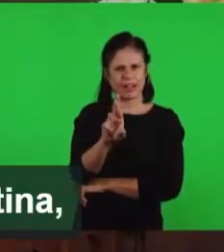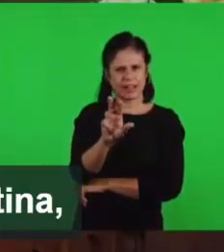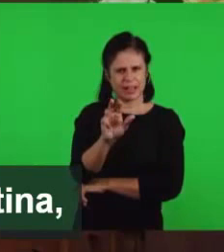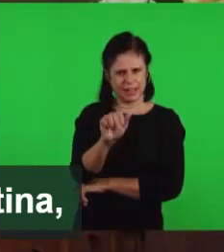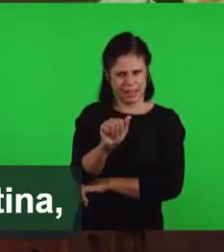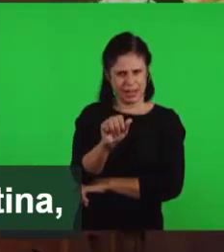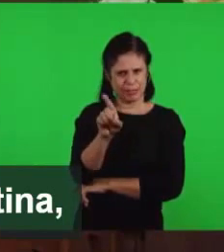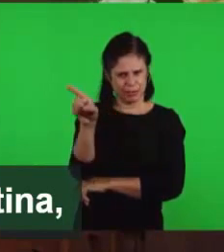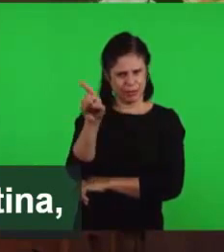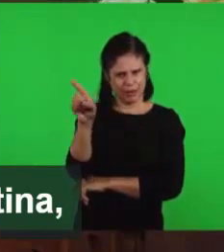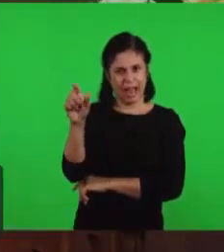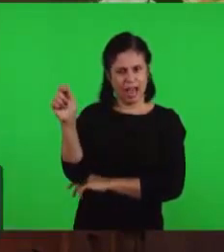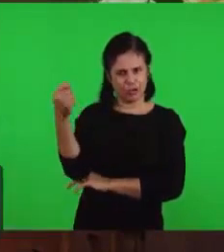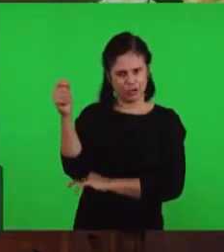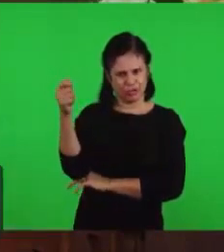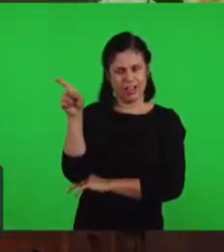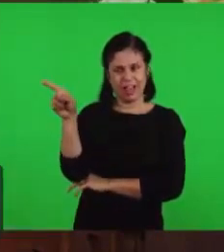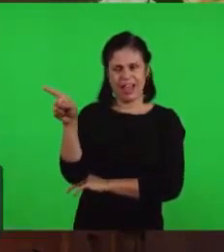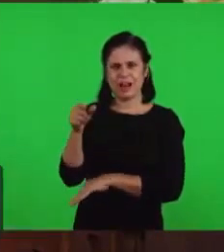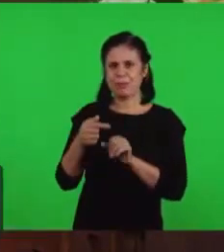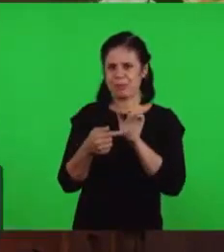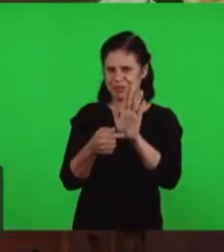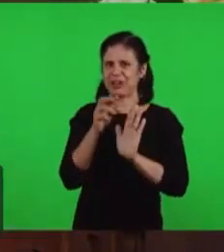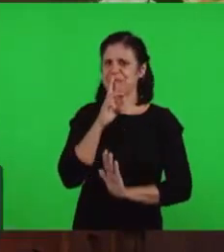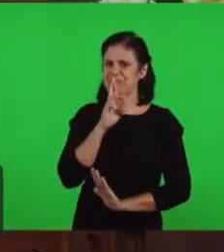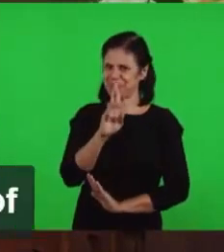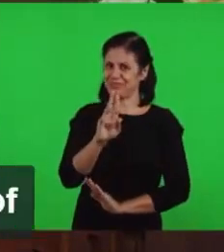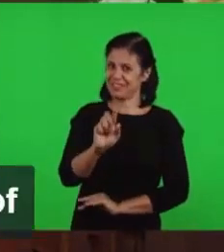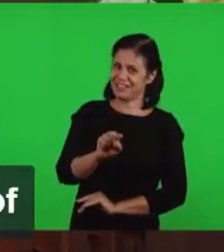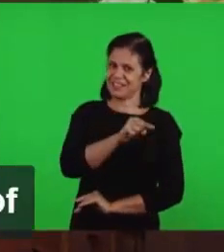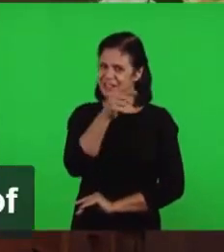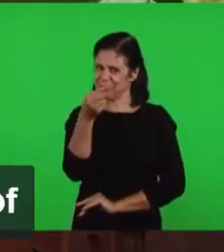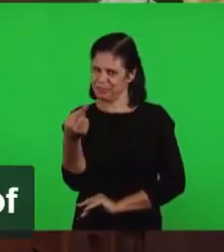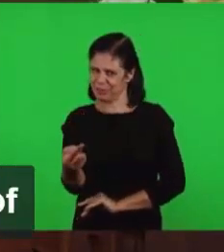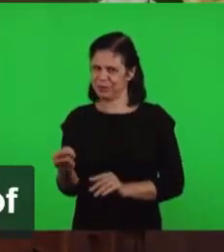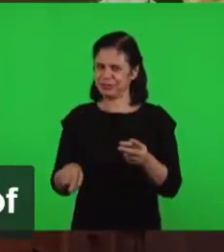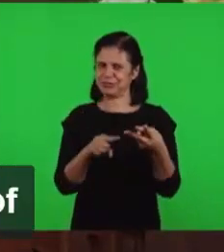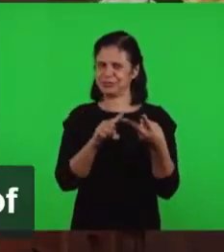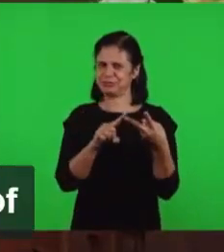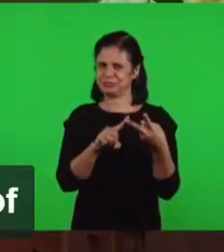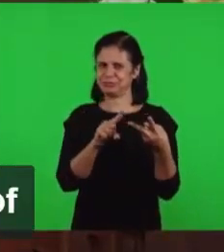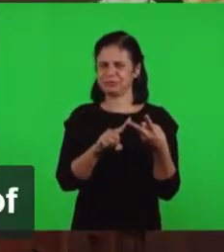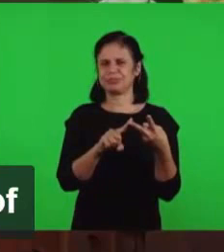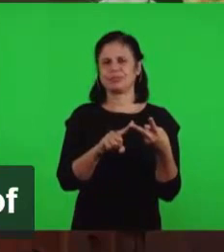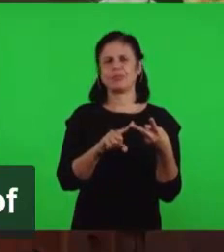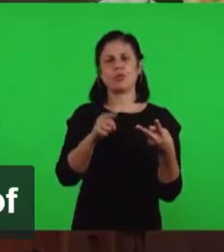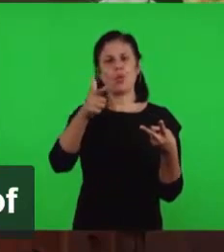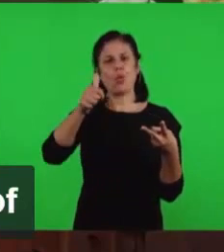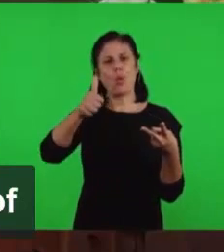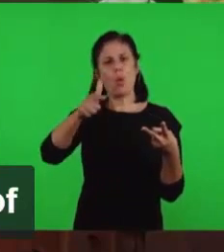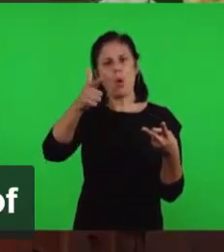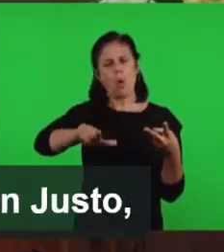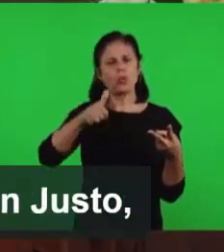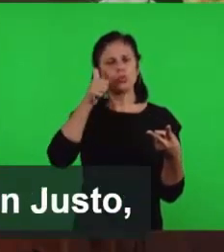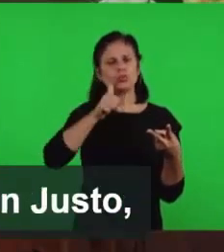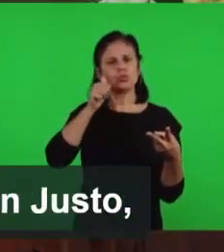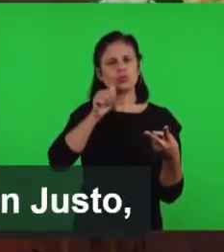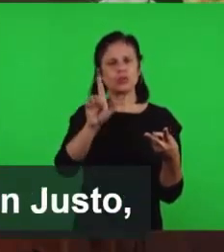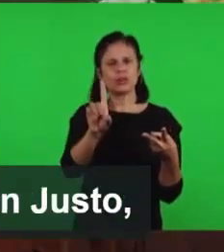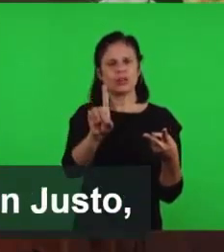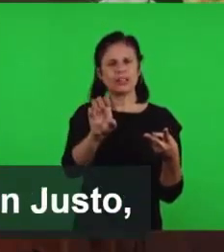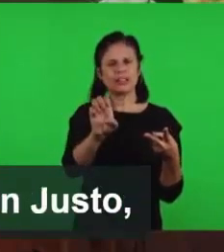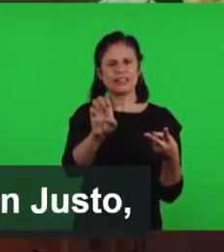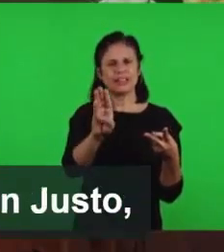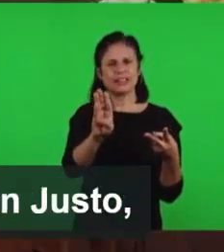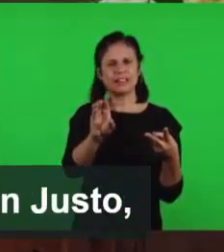lá de Argentina ela vai dar uma resposta logo depois há também a irmã Débora mamana e também da família do pastor lá